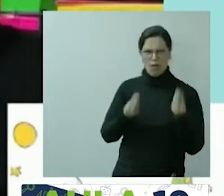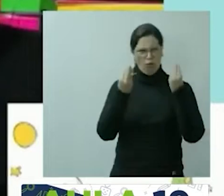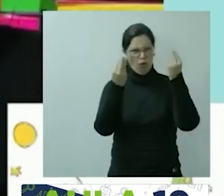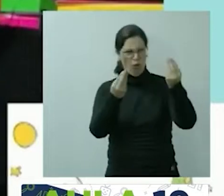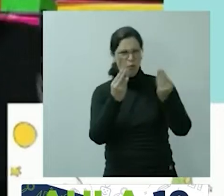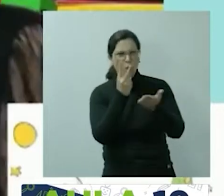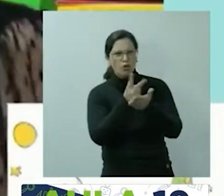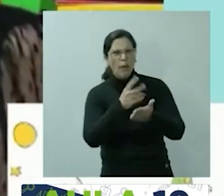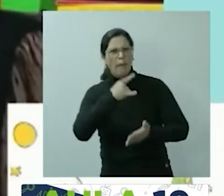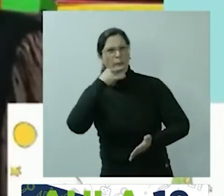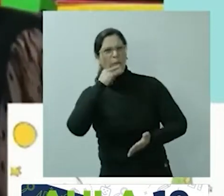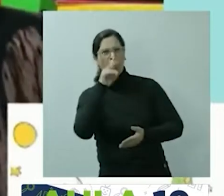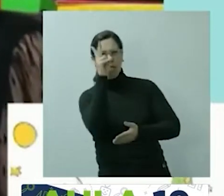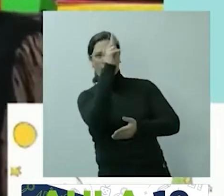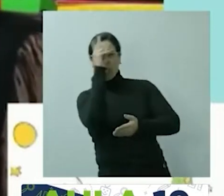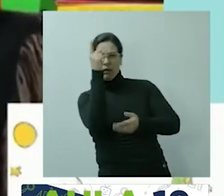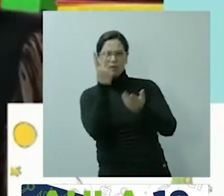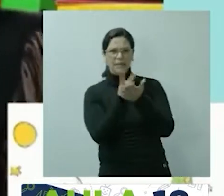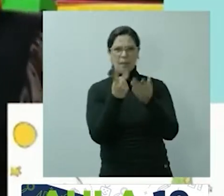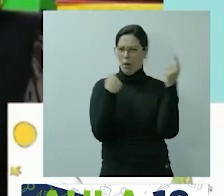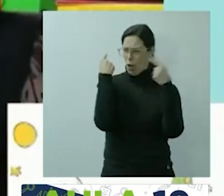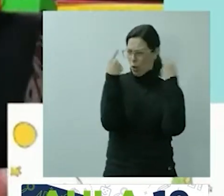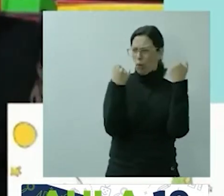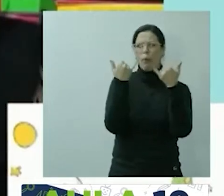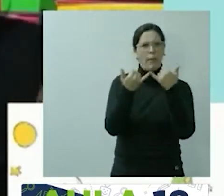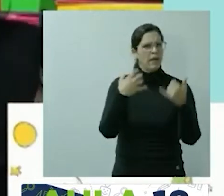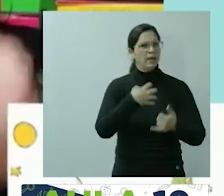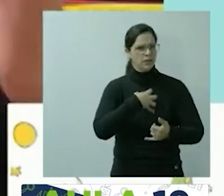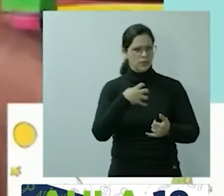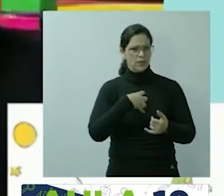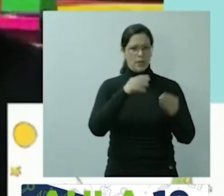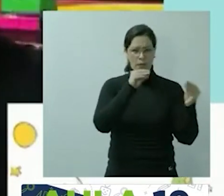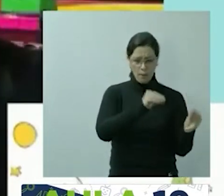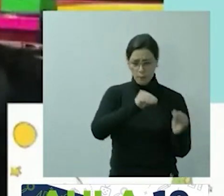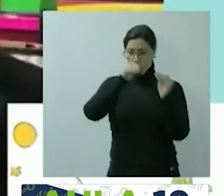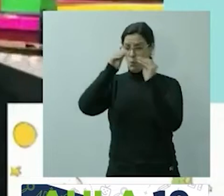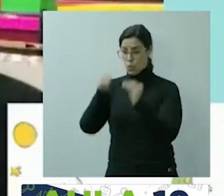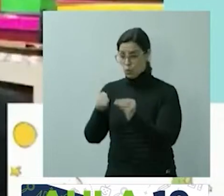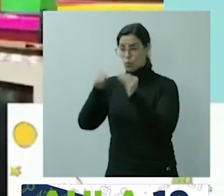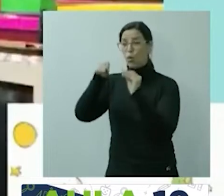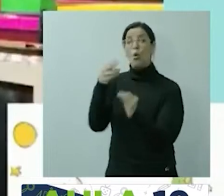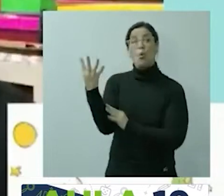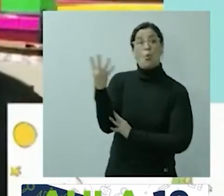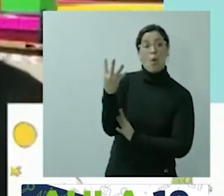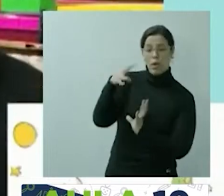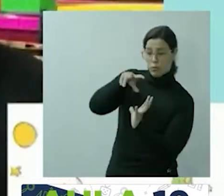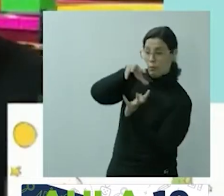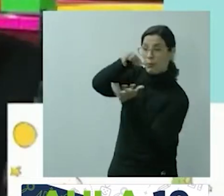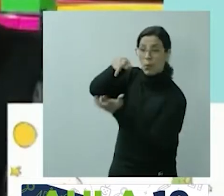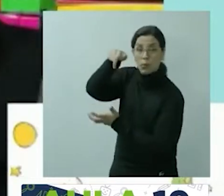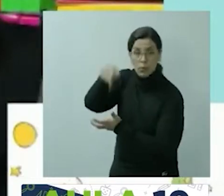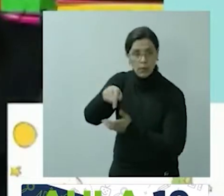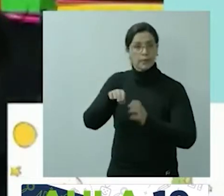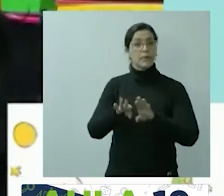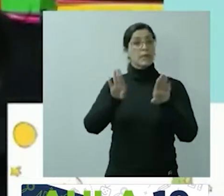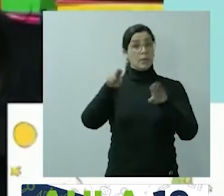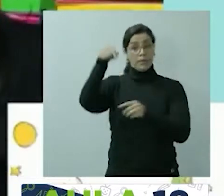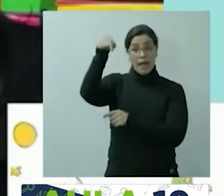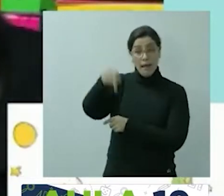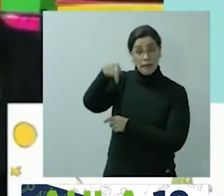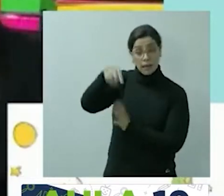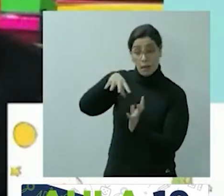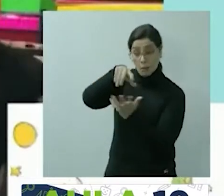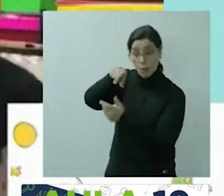já se viu? Meio louco esse bêbado. Não ficou muito tempo lá e foi para o quarto planeta. E o